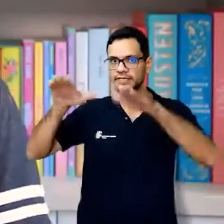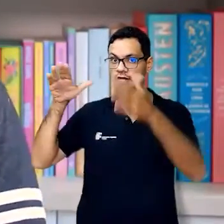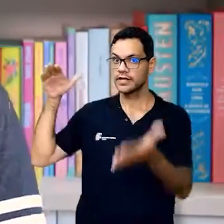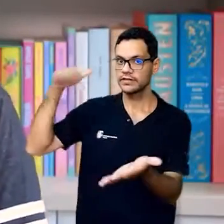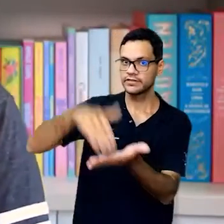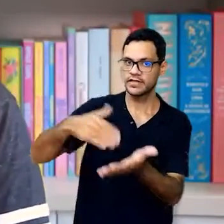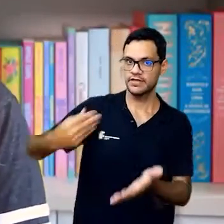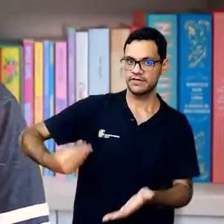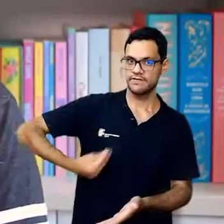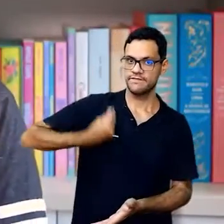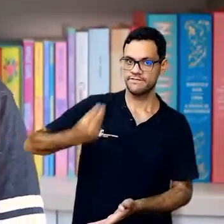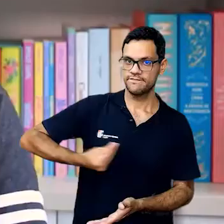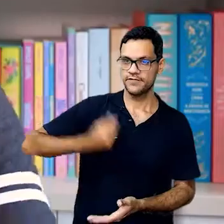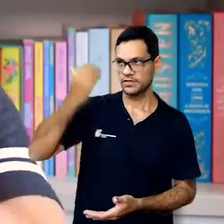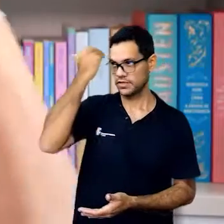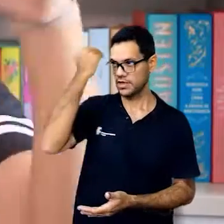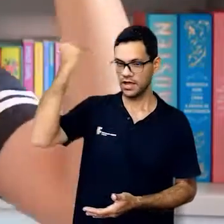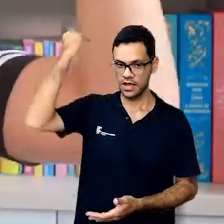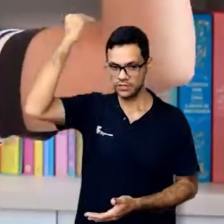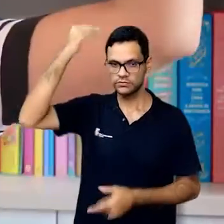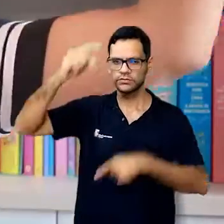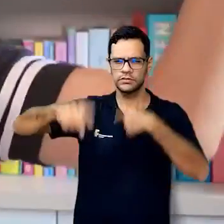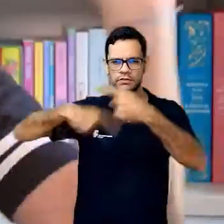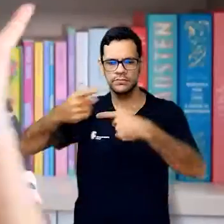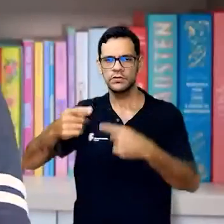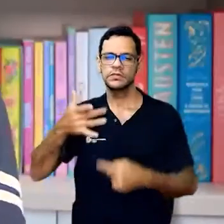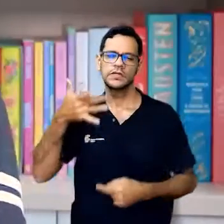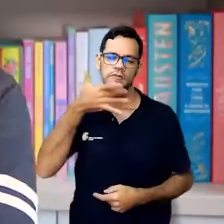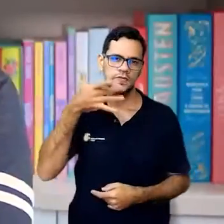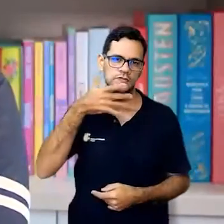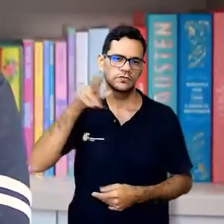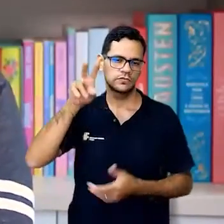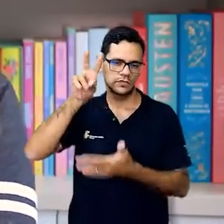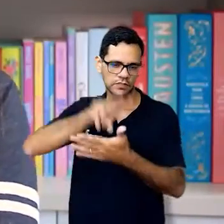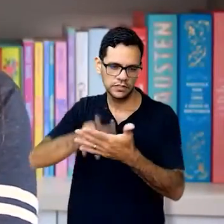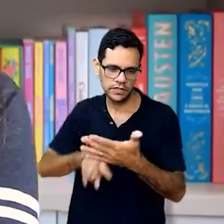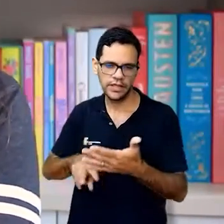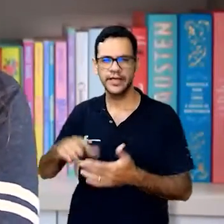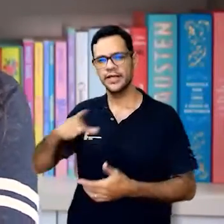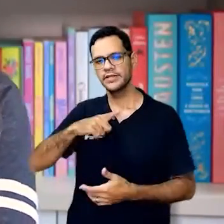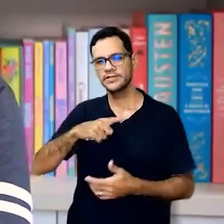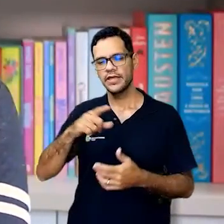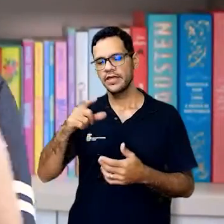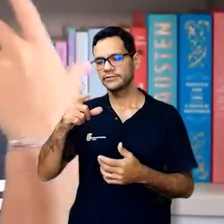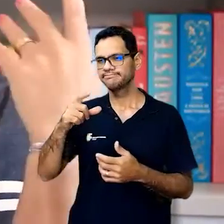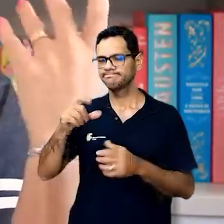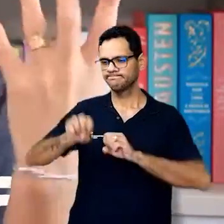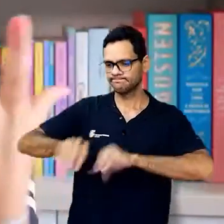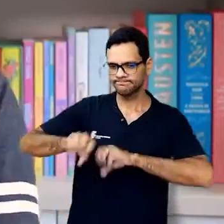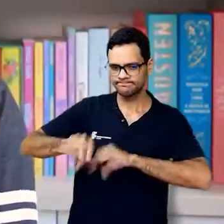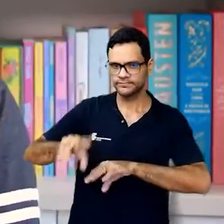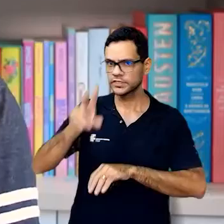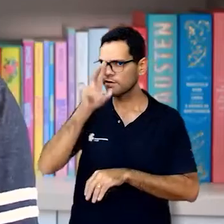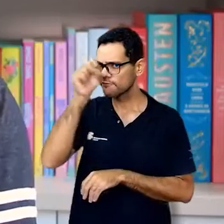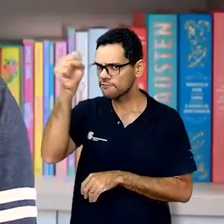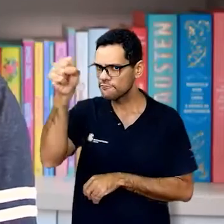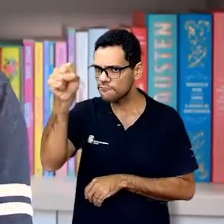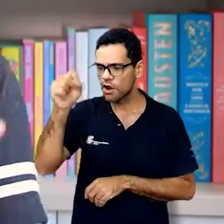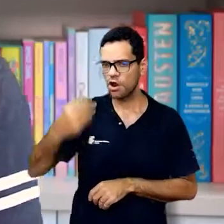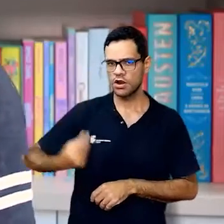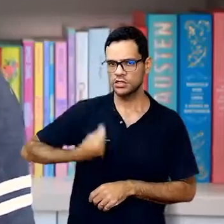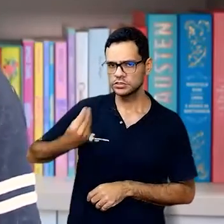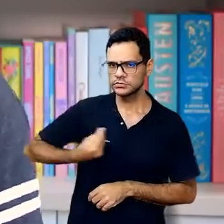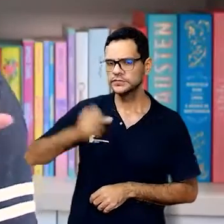a infância, assim, até a vida adulta, né? Até um pouco depois, tá? É muito gostoso de ler, é muito fluido. Tem umas lições muito,